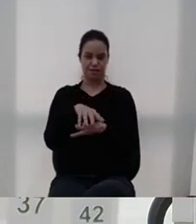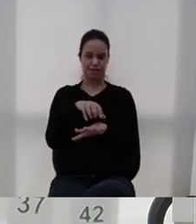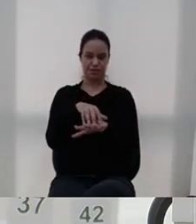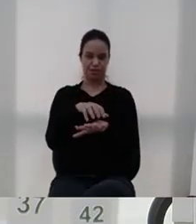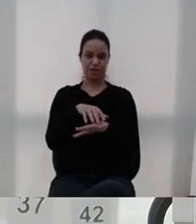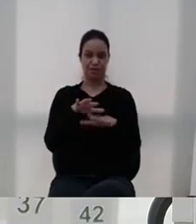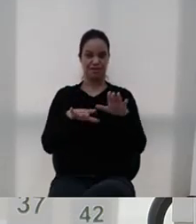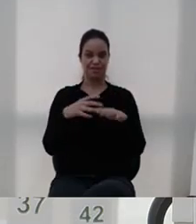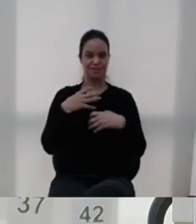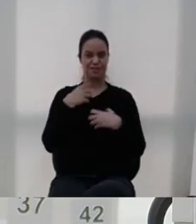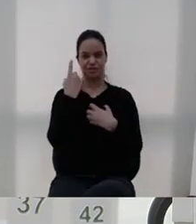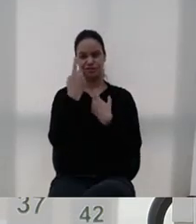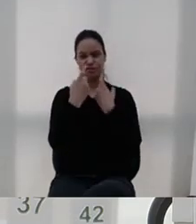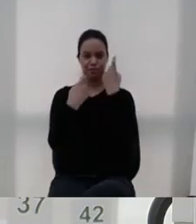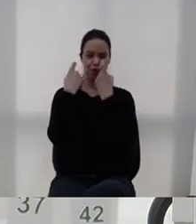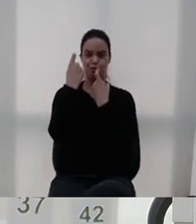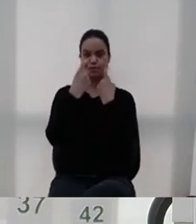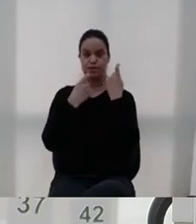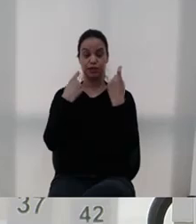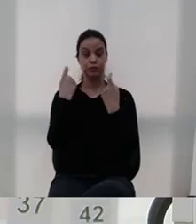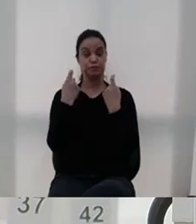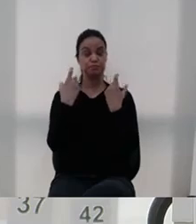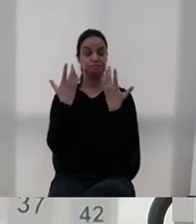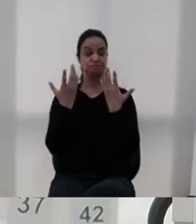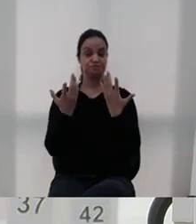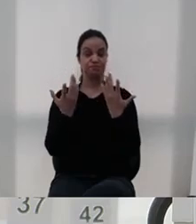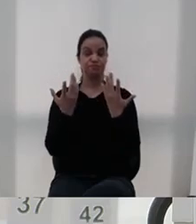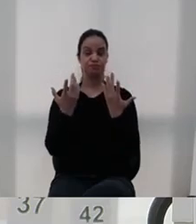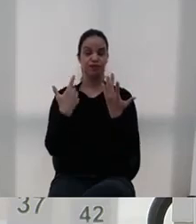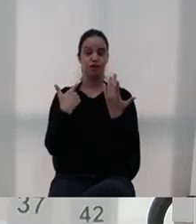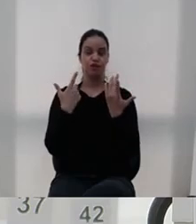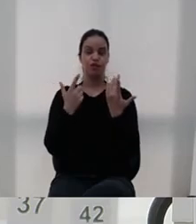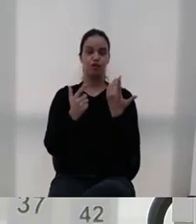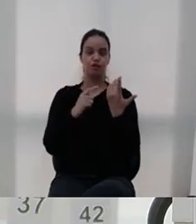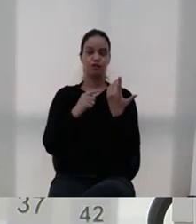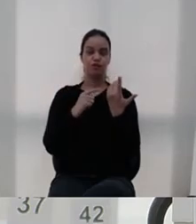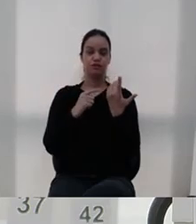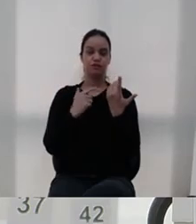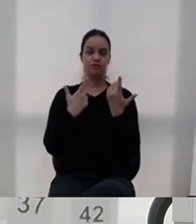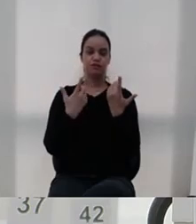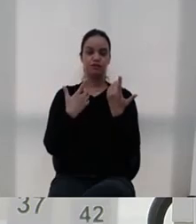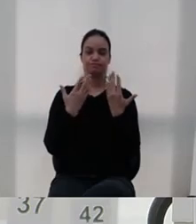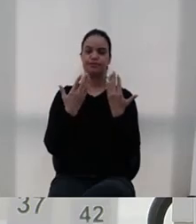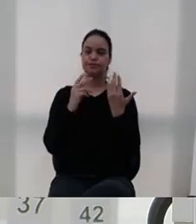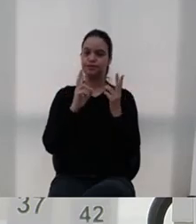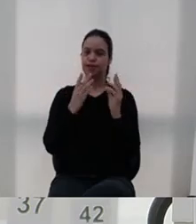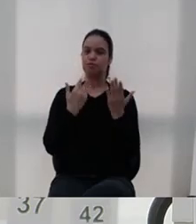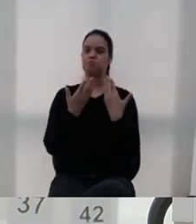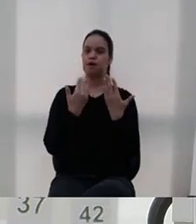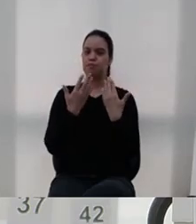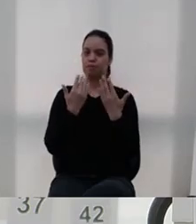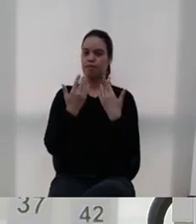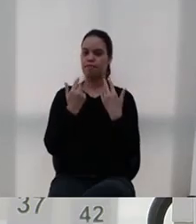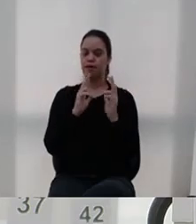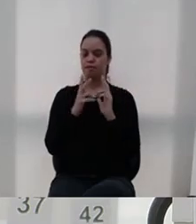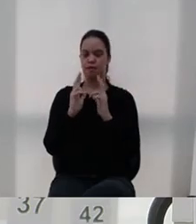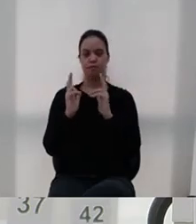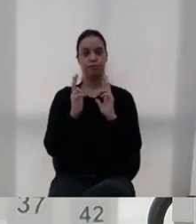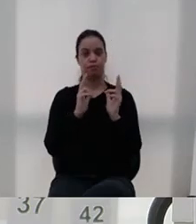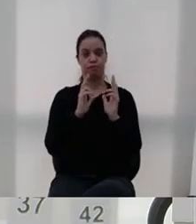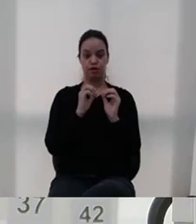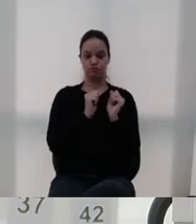bastante preocupação diante do cenário atual e a gente vem procurar dialogar junto ao Conselho Superior, junto à